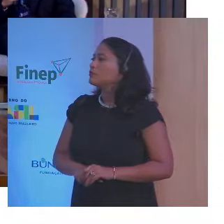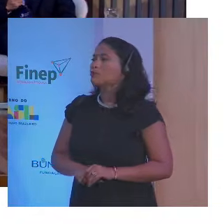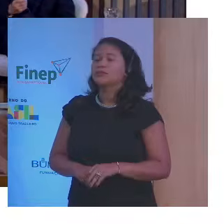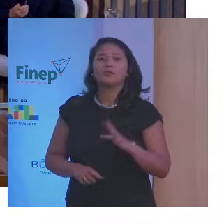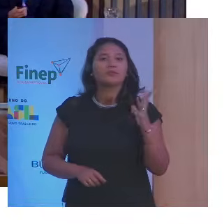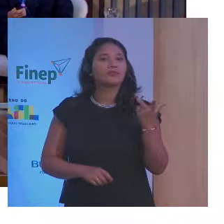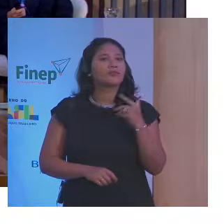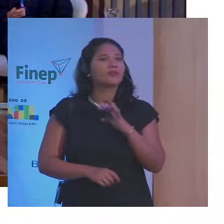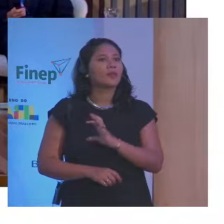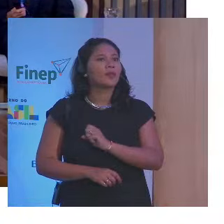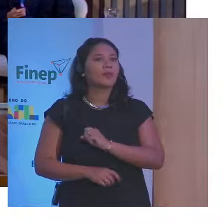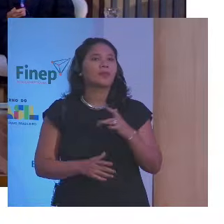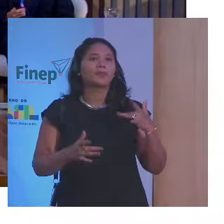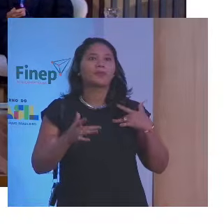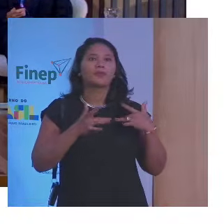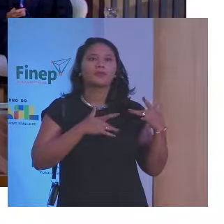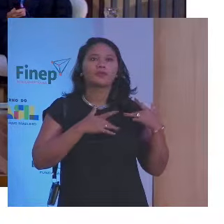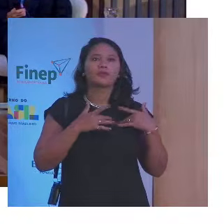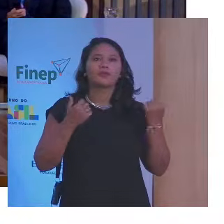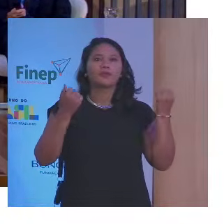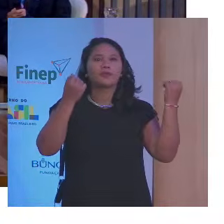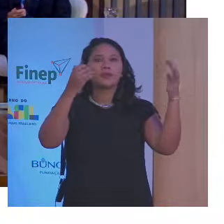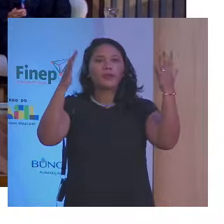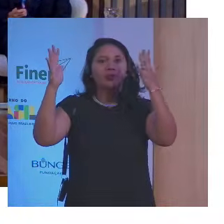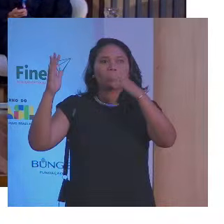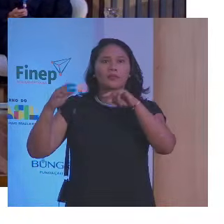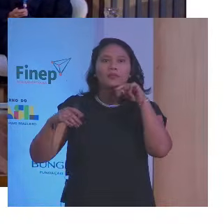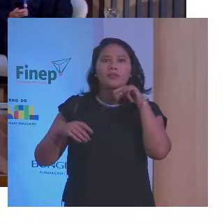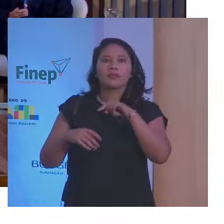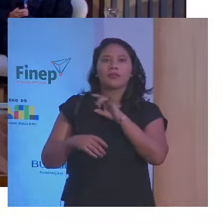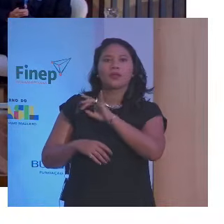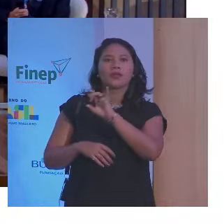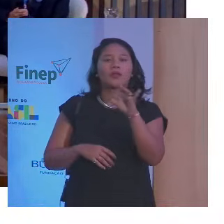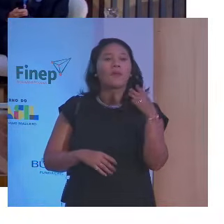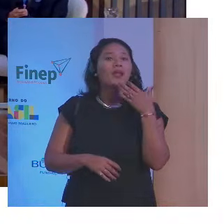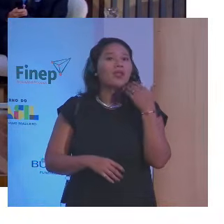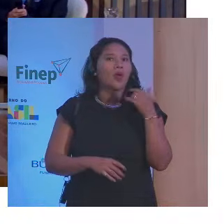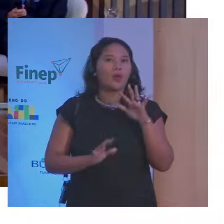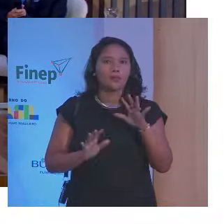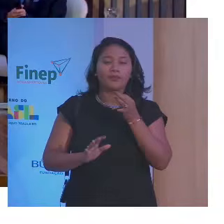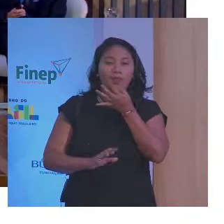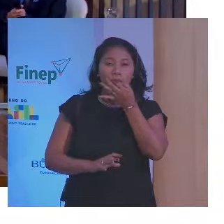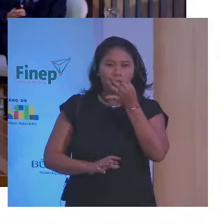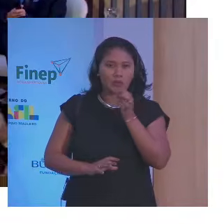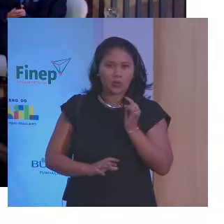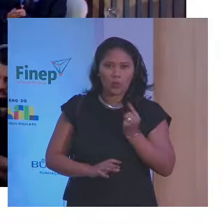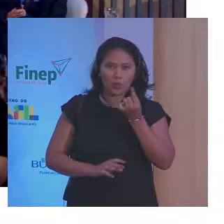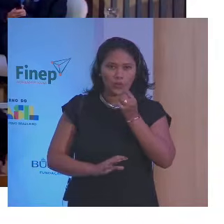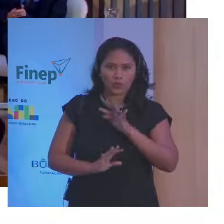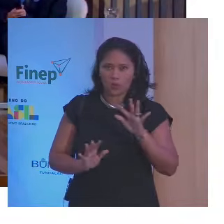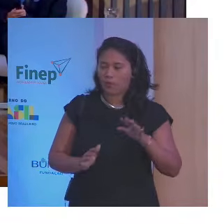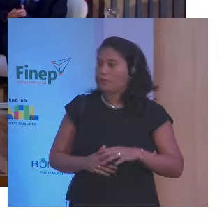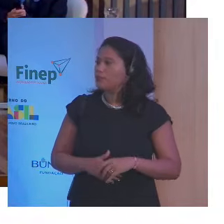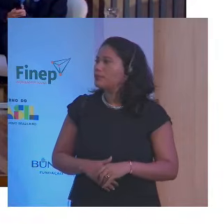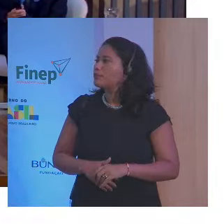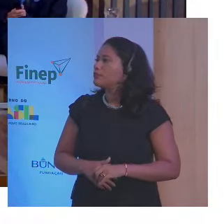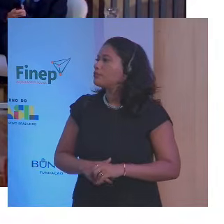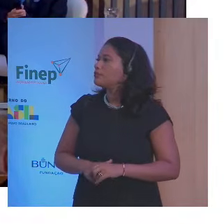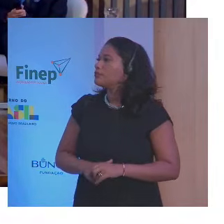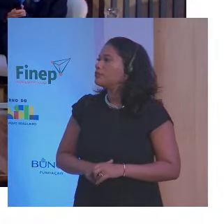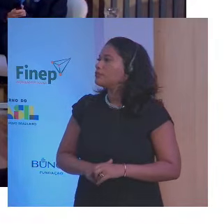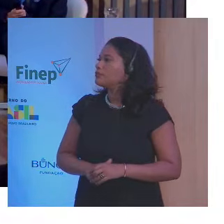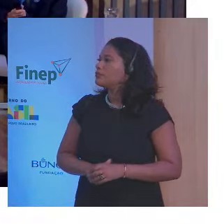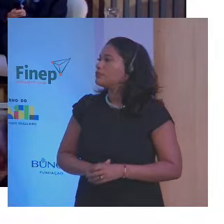Excelente, amei de paixão, parabéns, cada um melhor do que o outro. Queria só fazer uma observação,